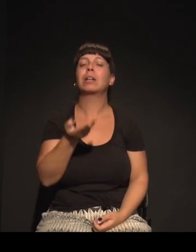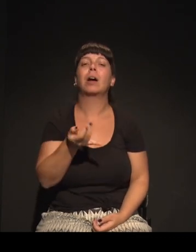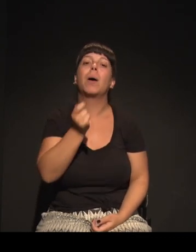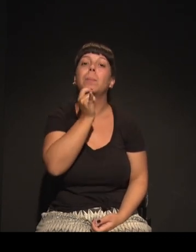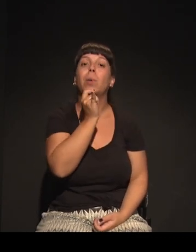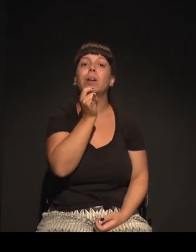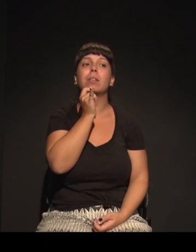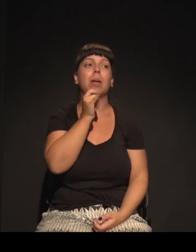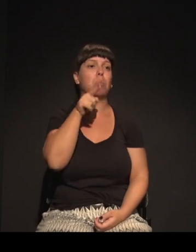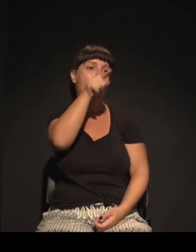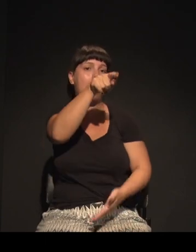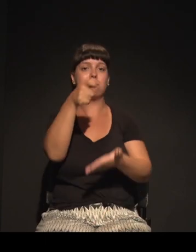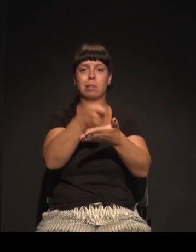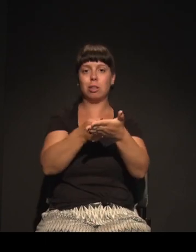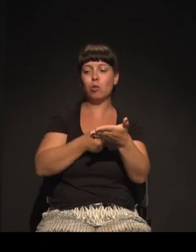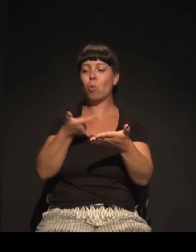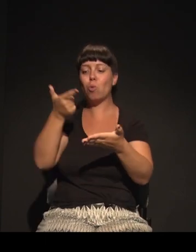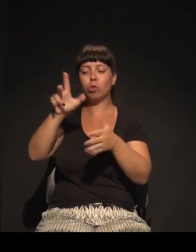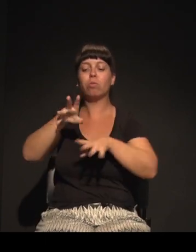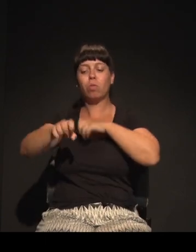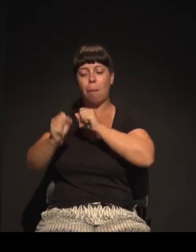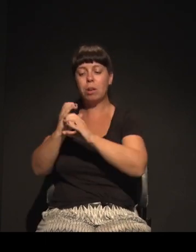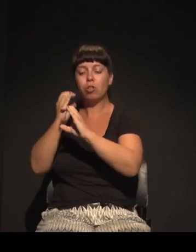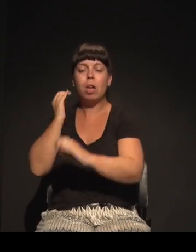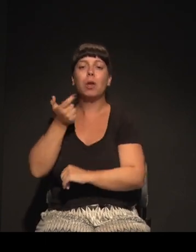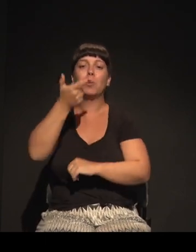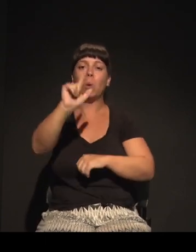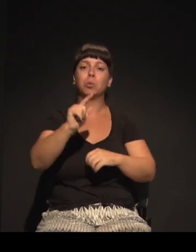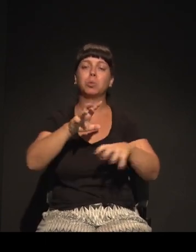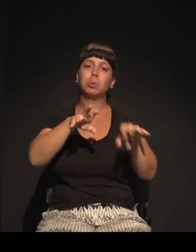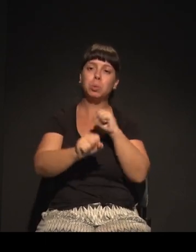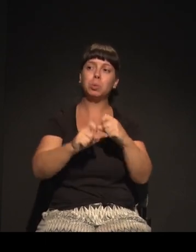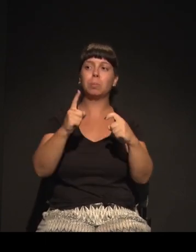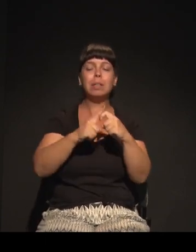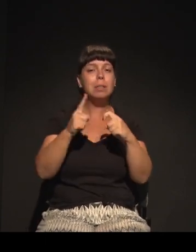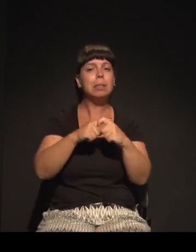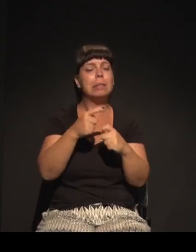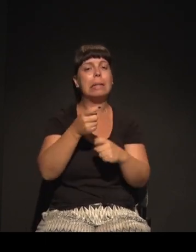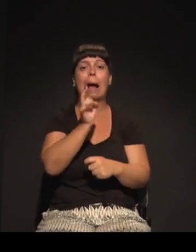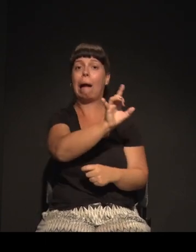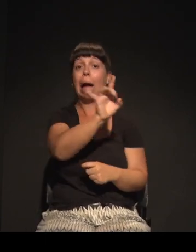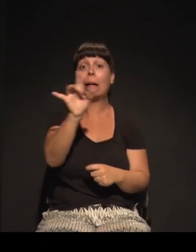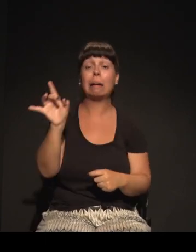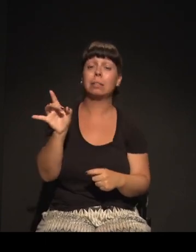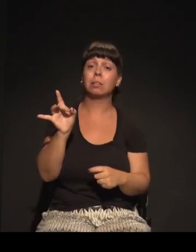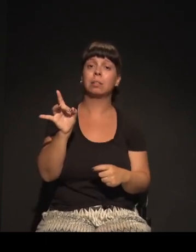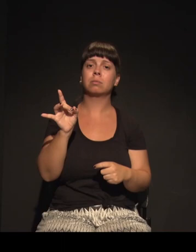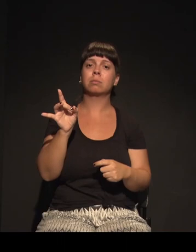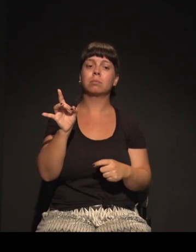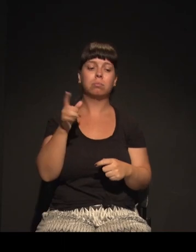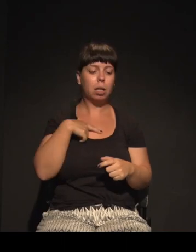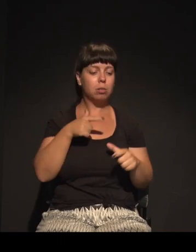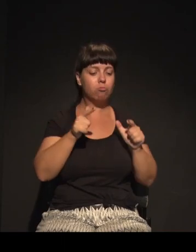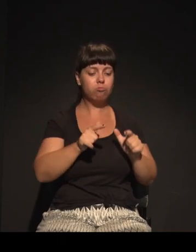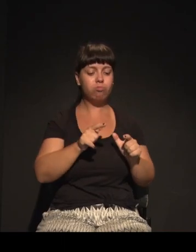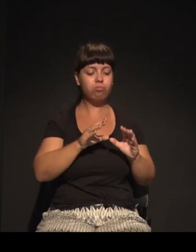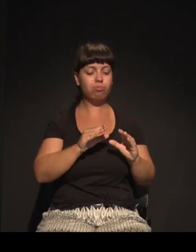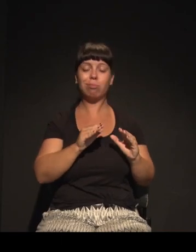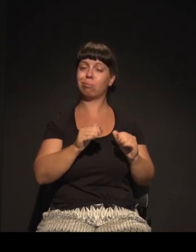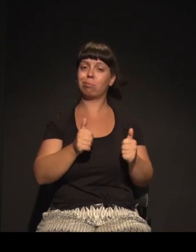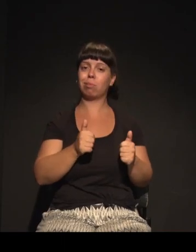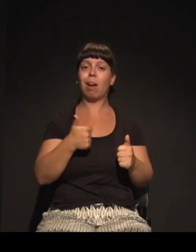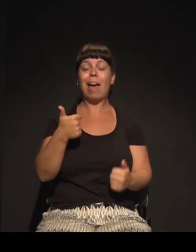exemplo escritor outro vai ser em dinheiro faz medicina eu acho que cada um no seu nos seus nos seus lugares avon eu num